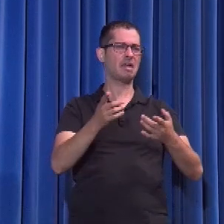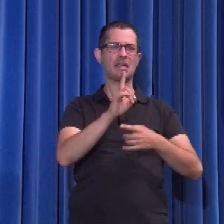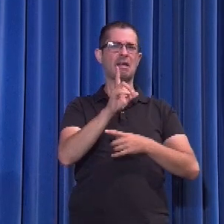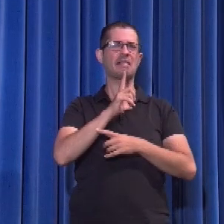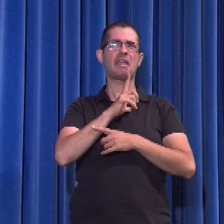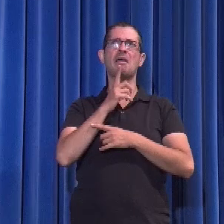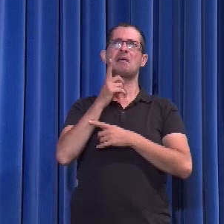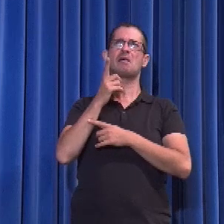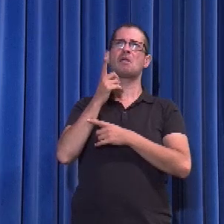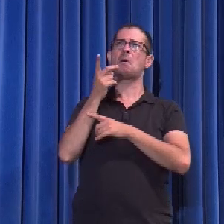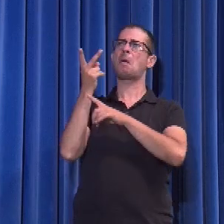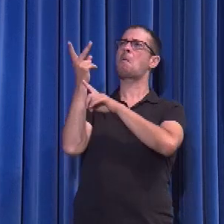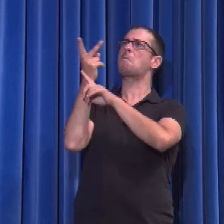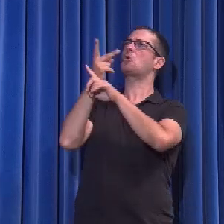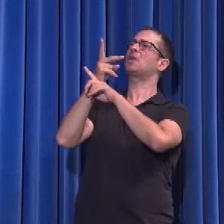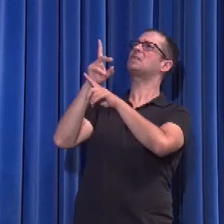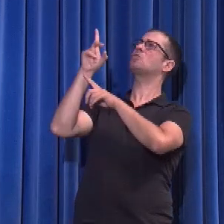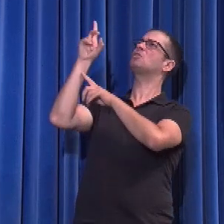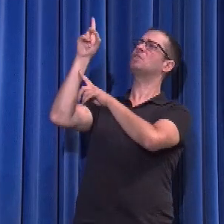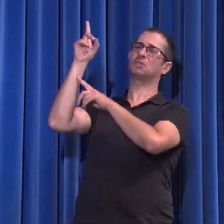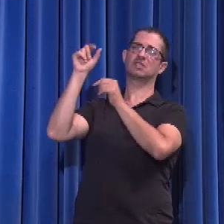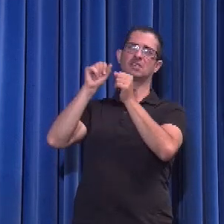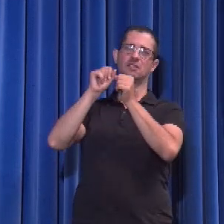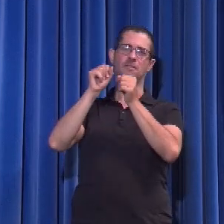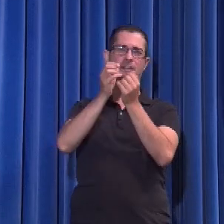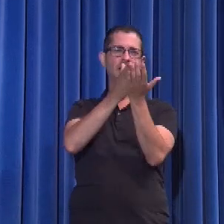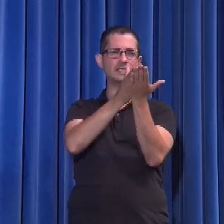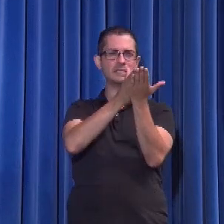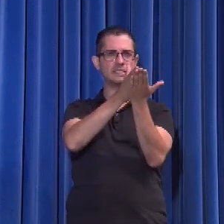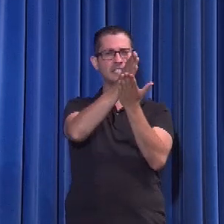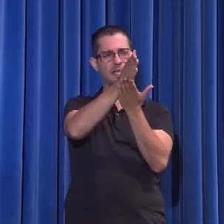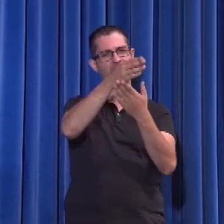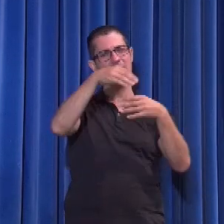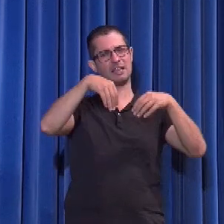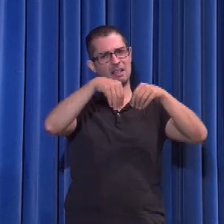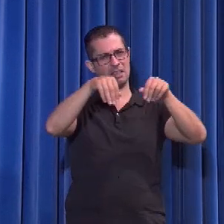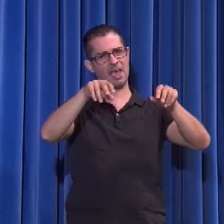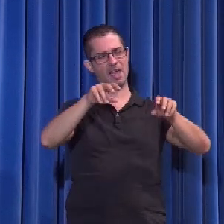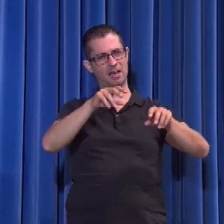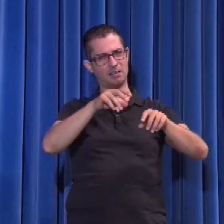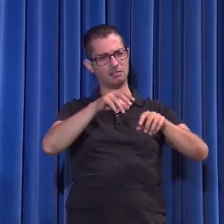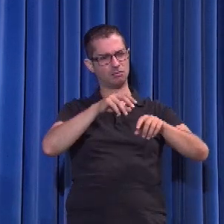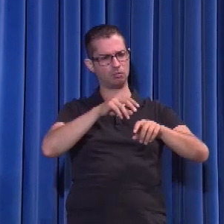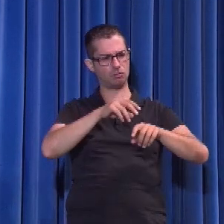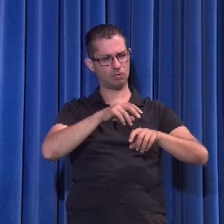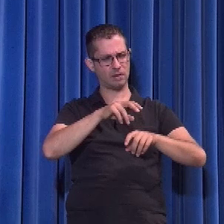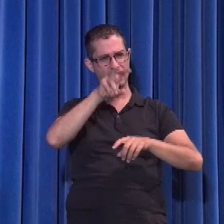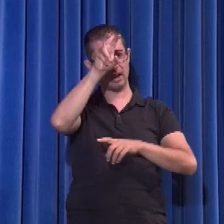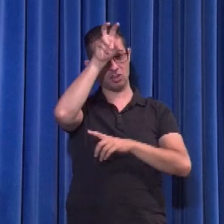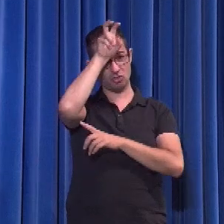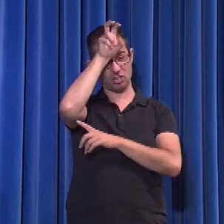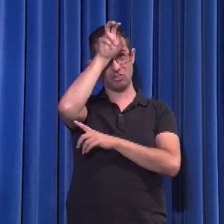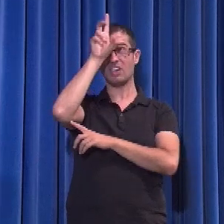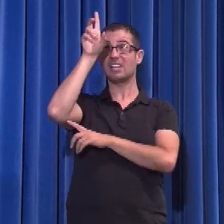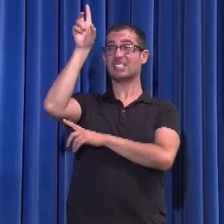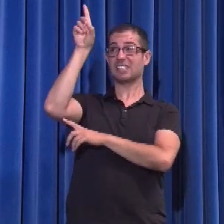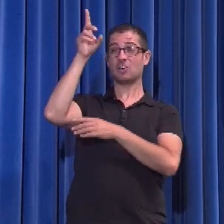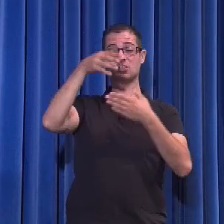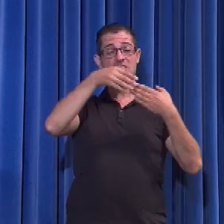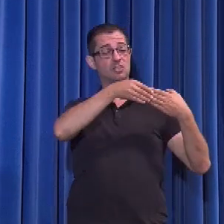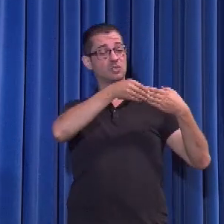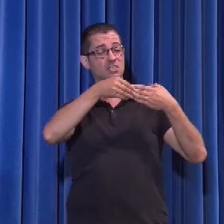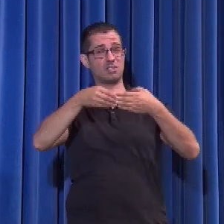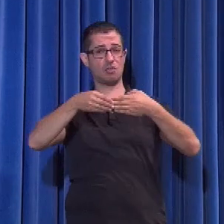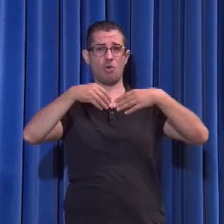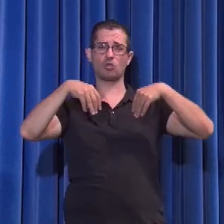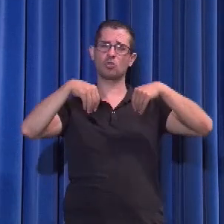Senhor, que nos fez subir da terra do Egito, que nos guiou através do deserto por uma terra de ermos e de